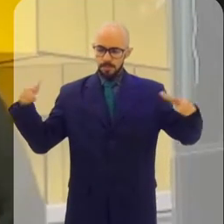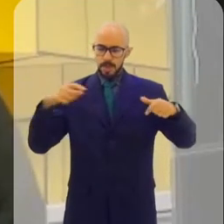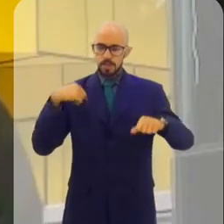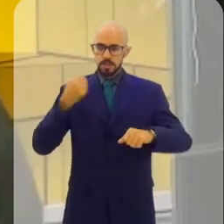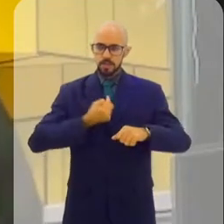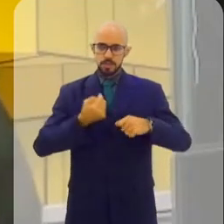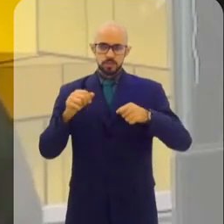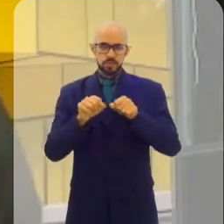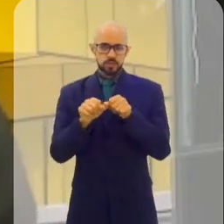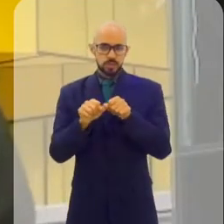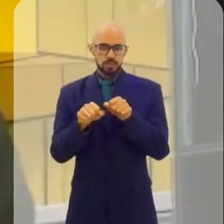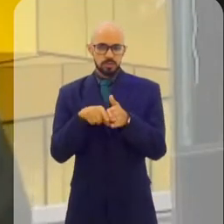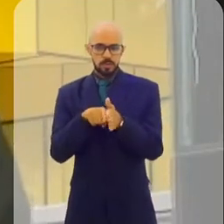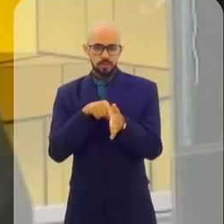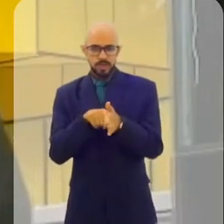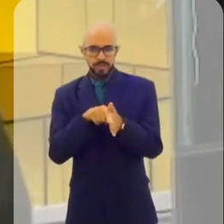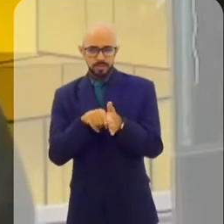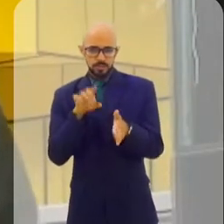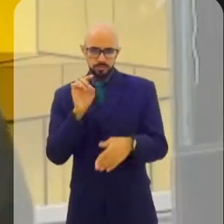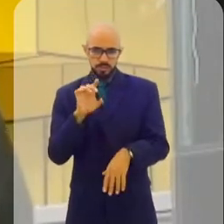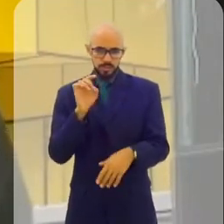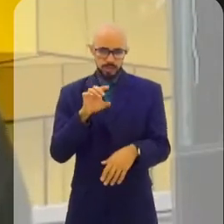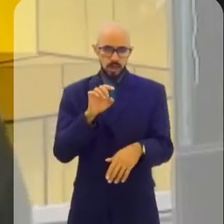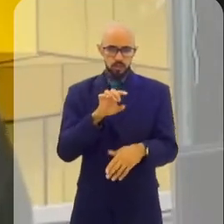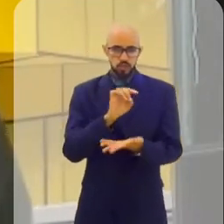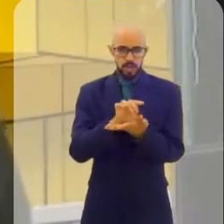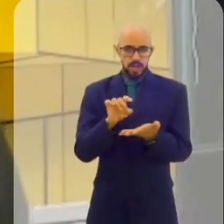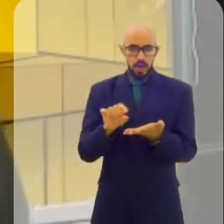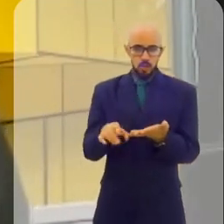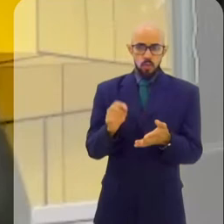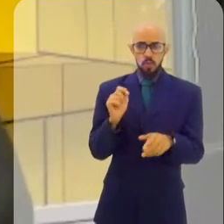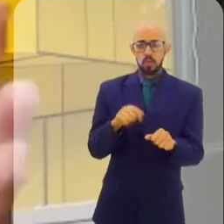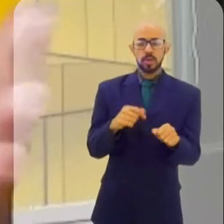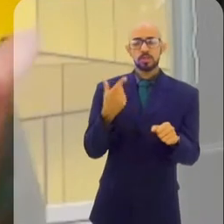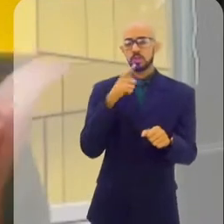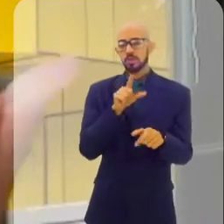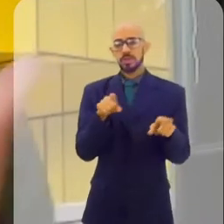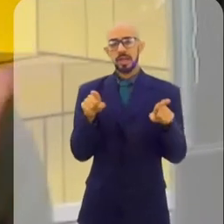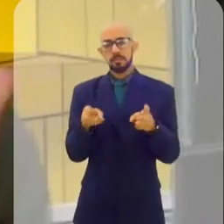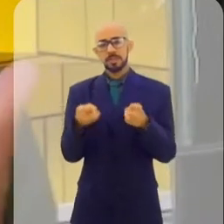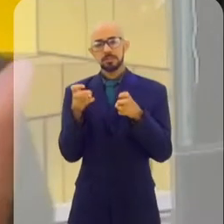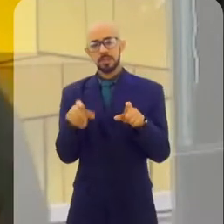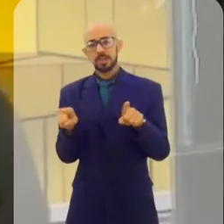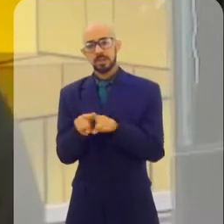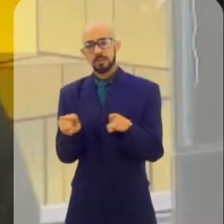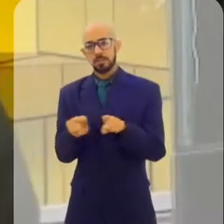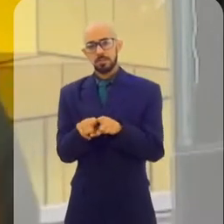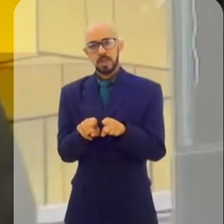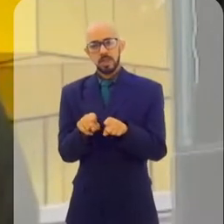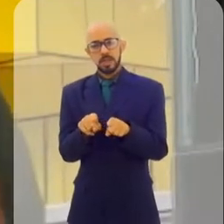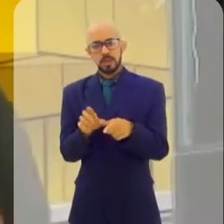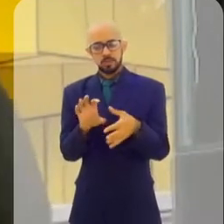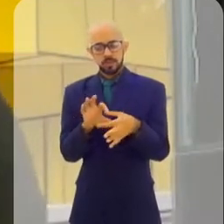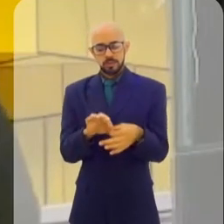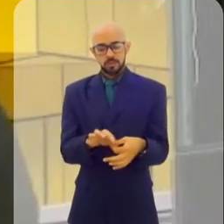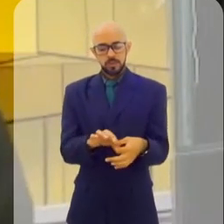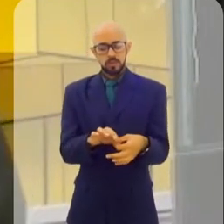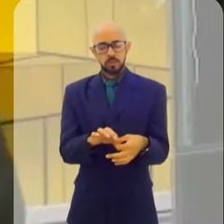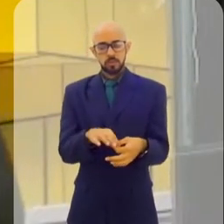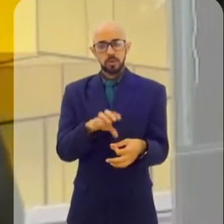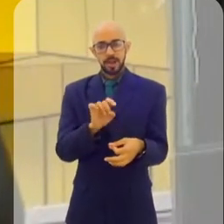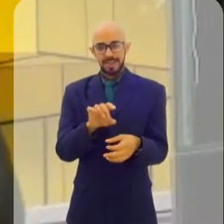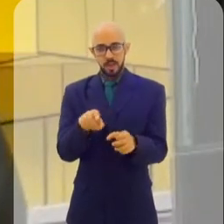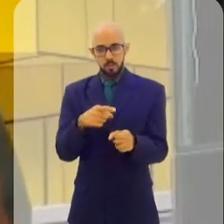A gente fez análises especiais desses estados, e a gente consegue ver vínculos de trabalho por